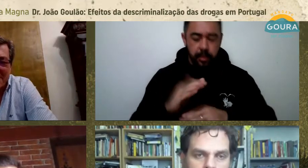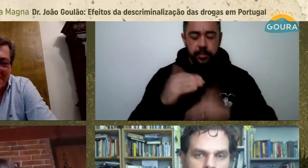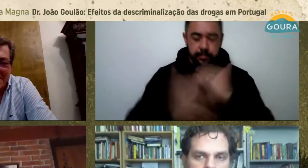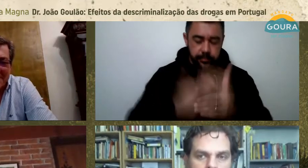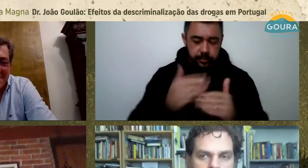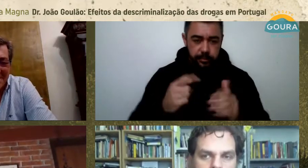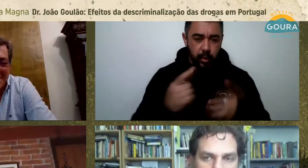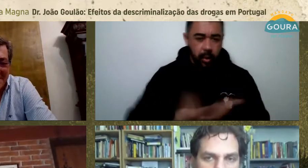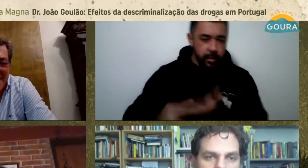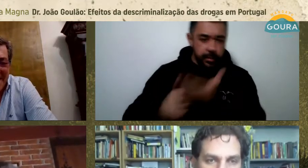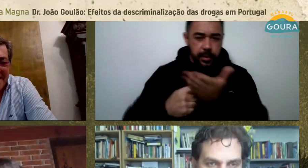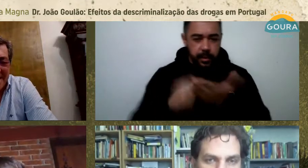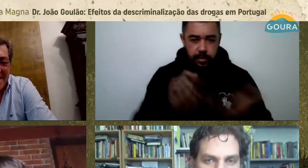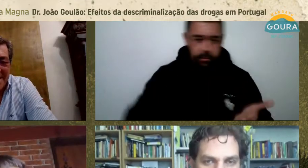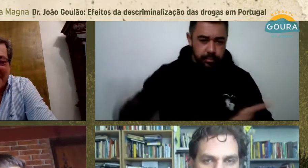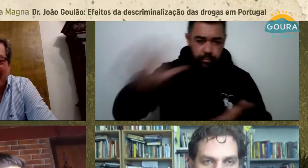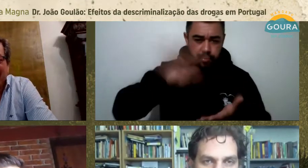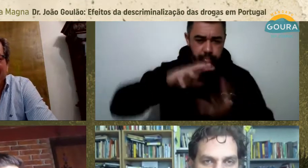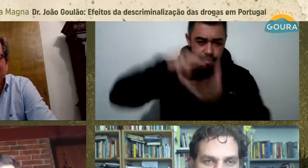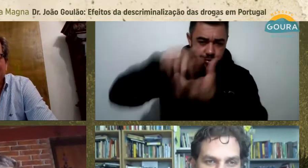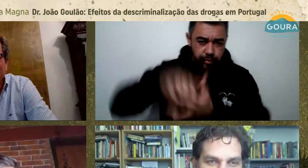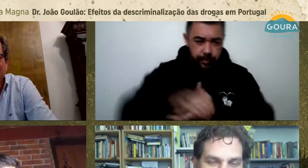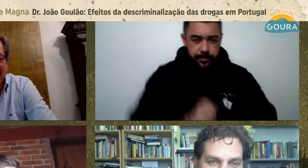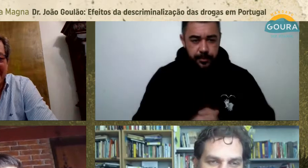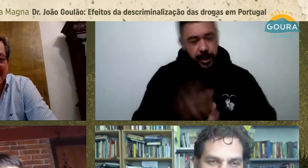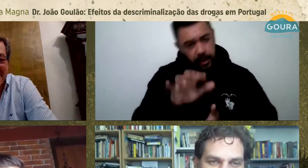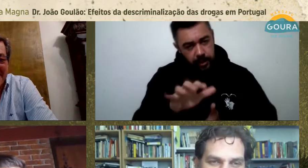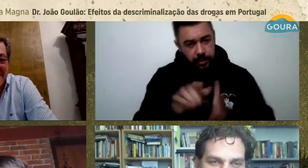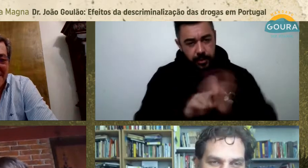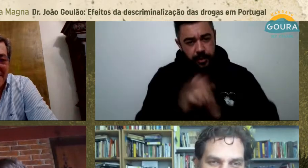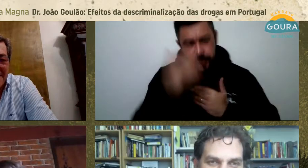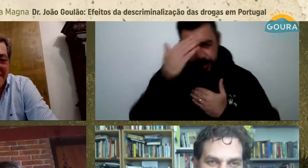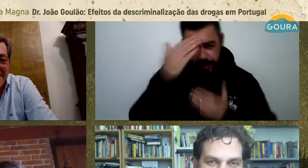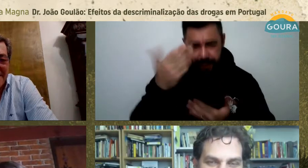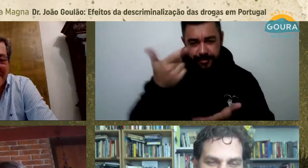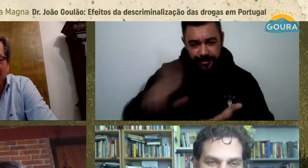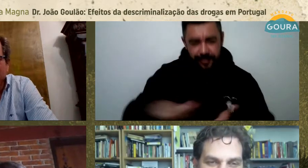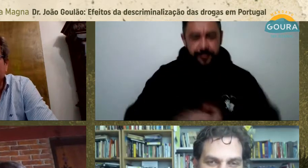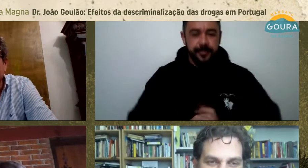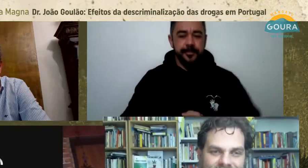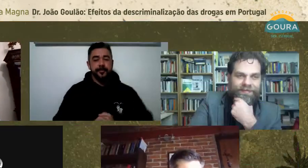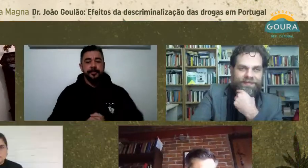internacionales. Era por ahí y agradecerle nuevamente.